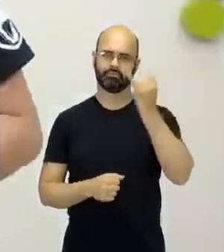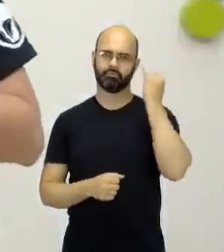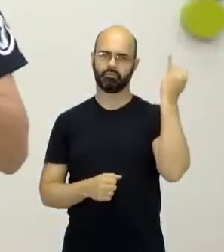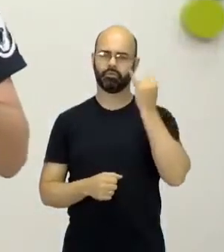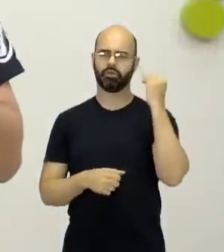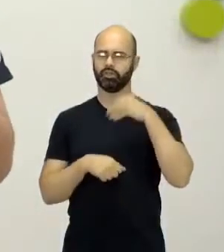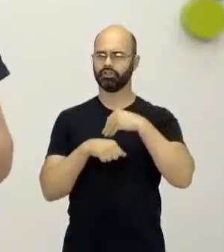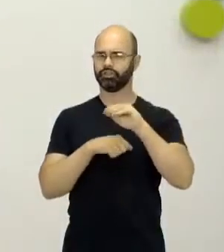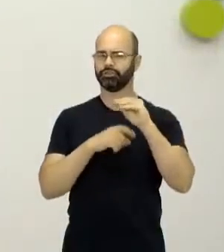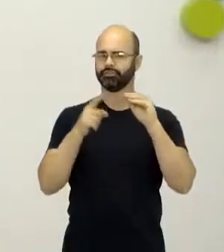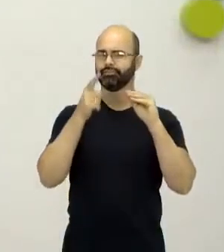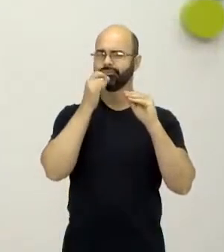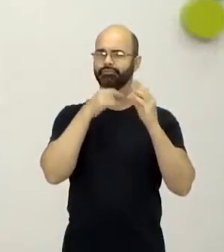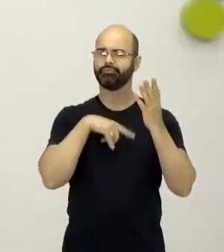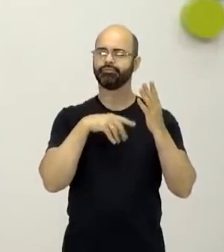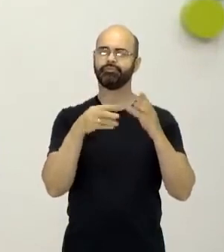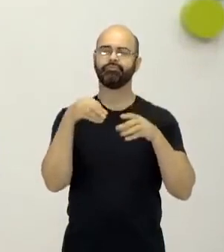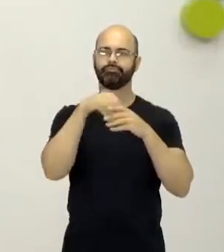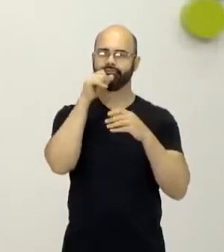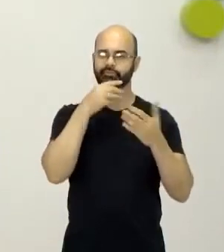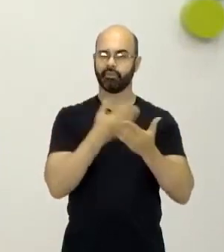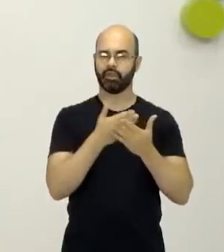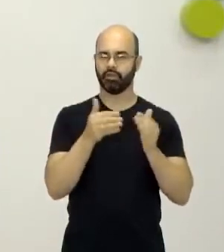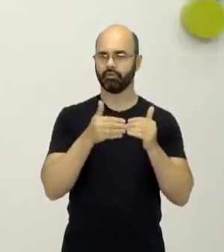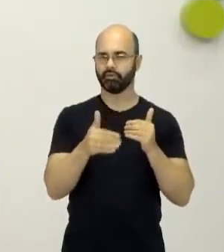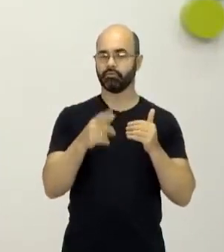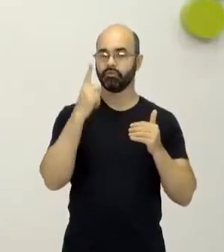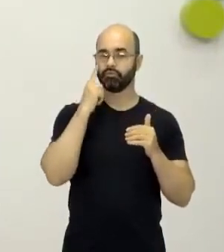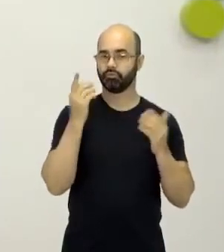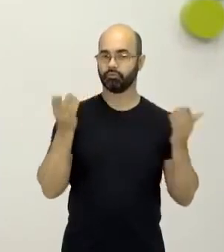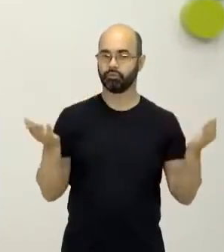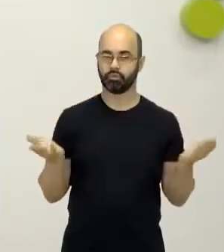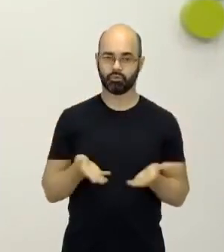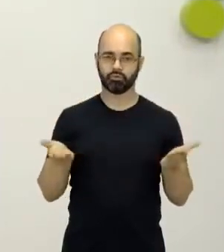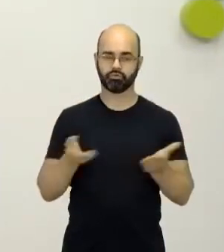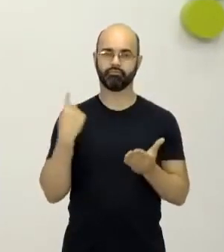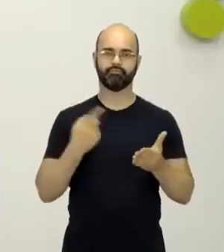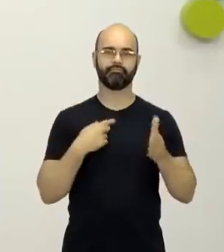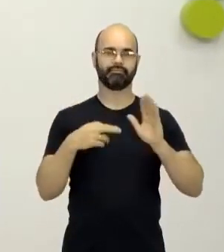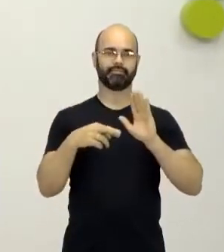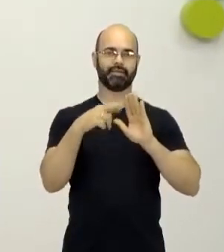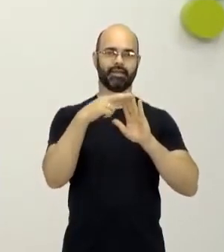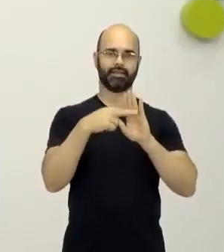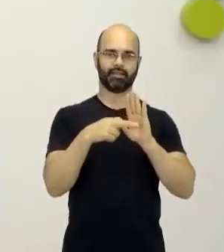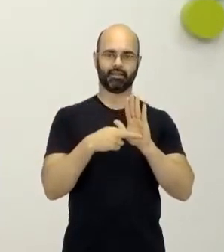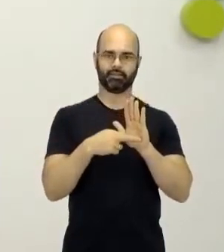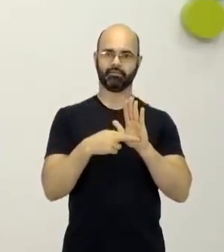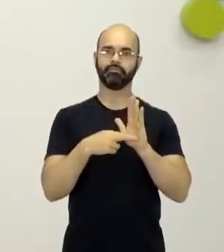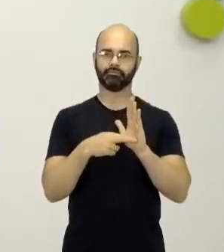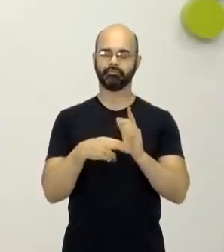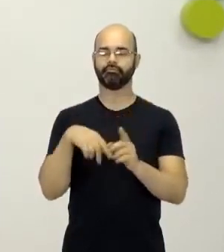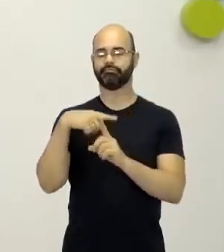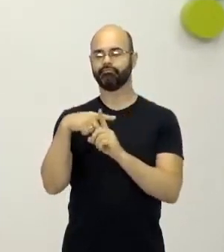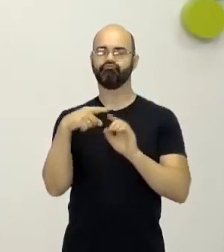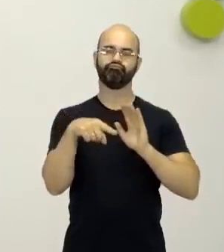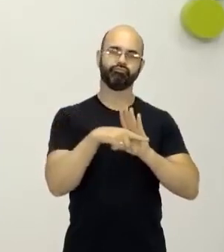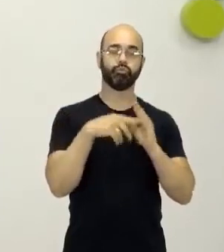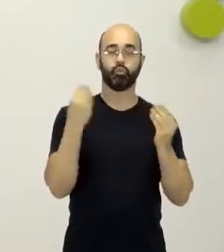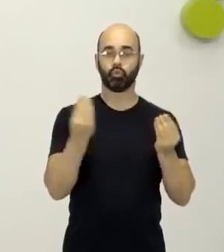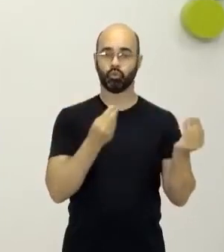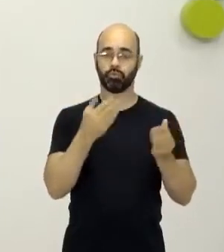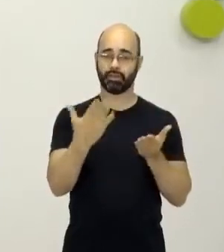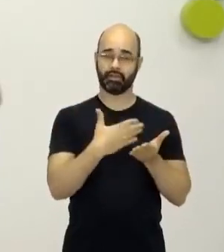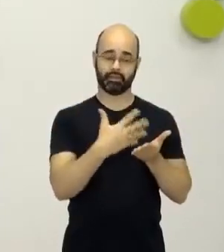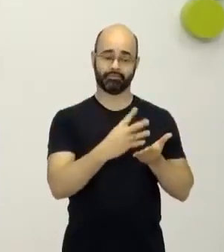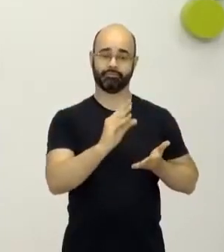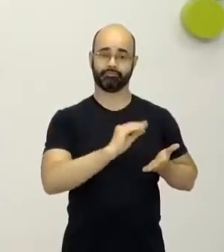que nós vamos elencar durante a aula? Hoje, nós vamos fazer uma regra de sinal. Deixa um espaço no seu caderno, anota